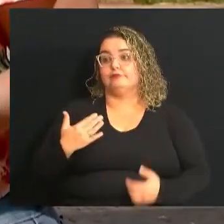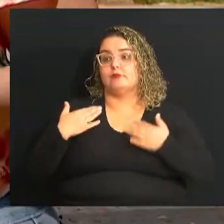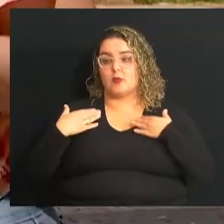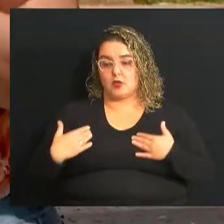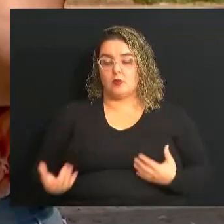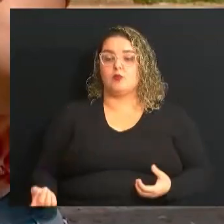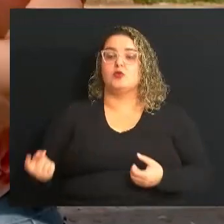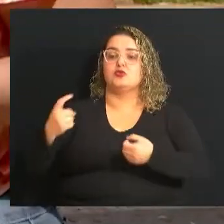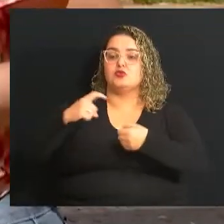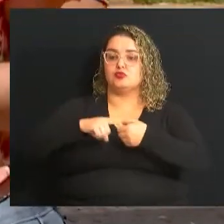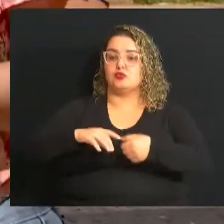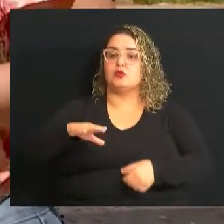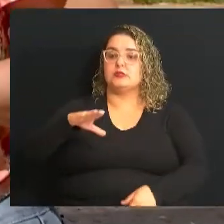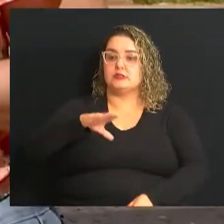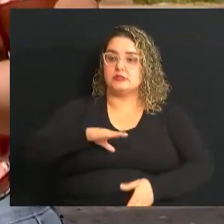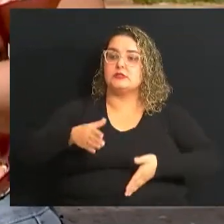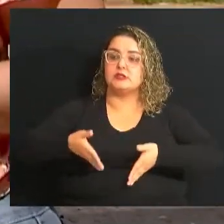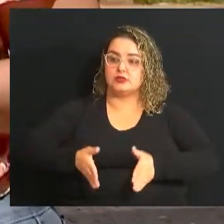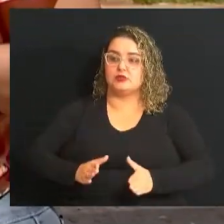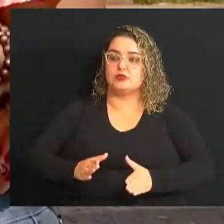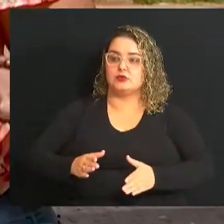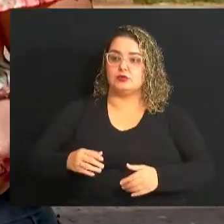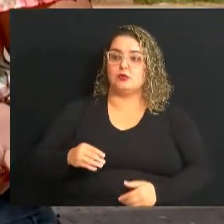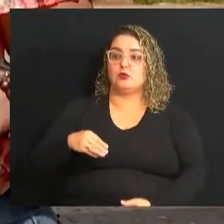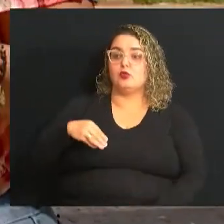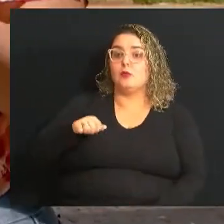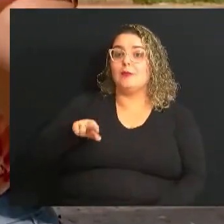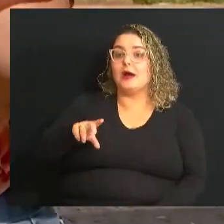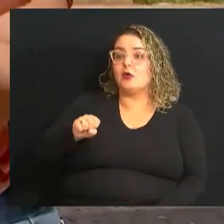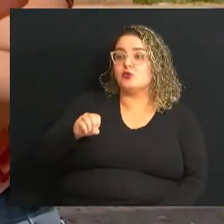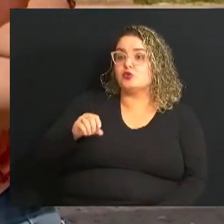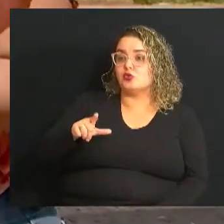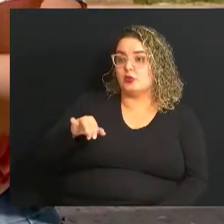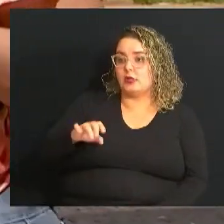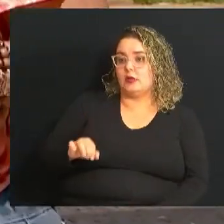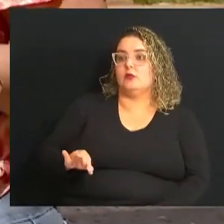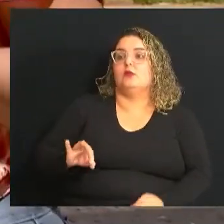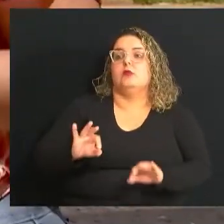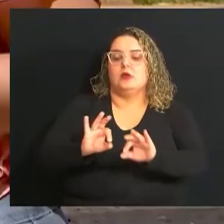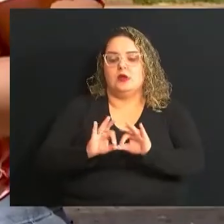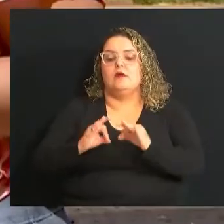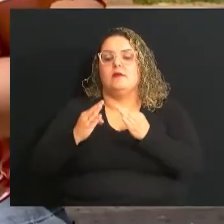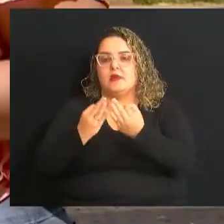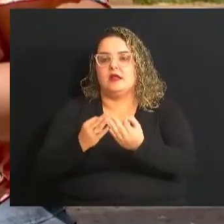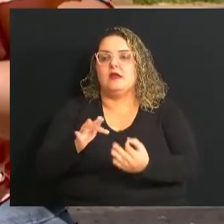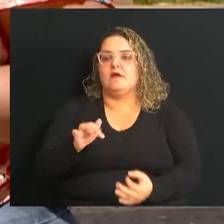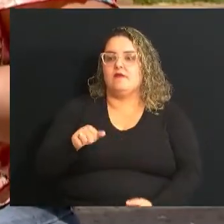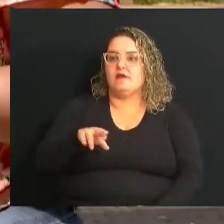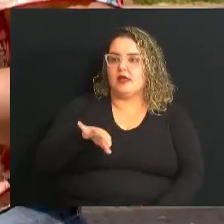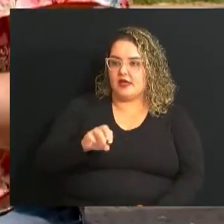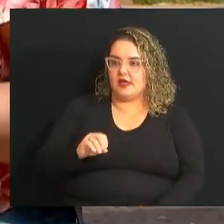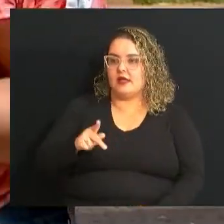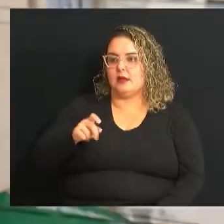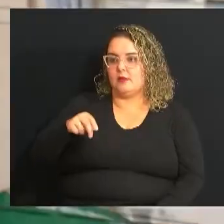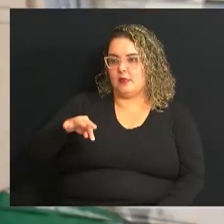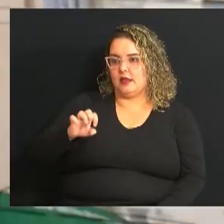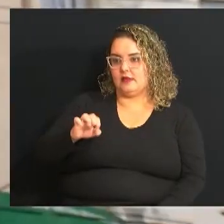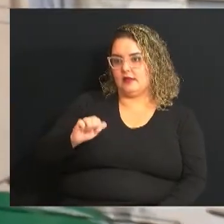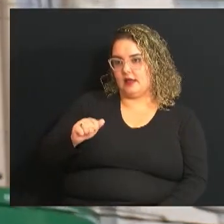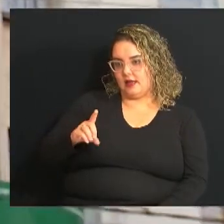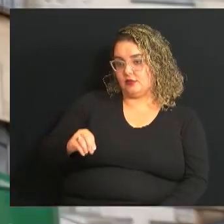do compositor. Se pegar aquele período colonial mineiro também, são todos afrodescendentes, quase todos, né? Então era